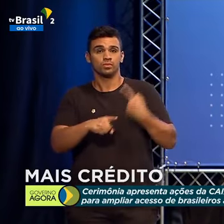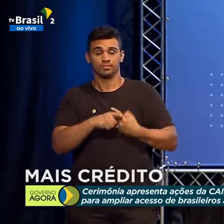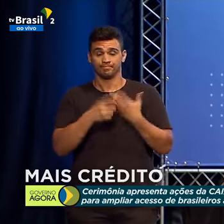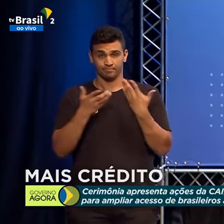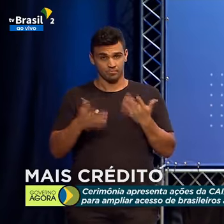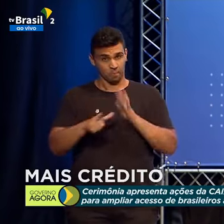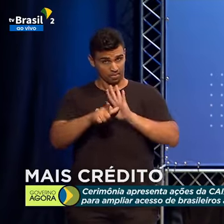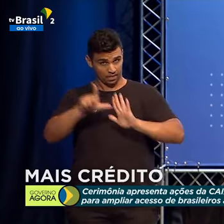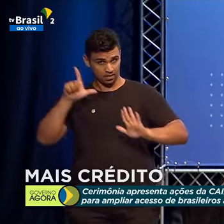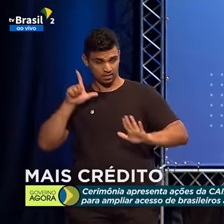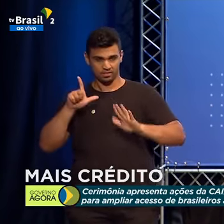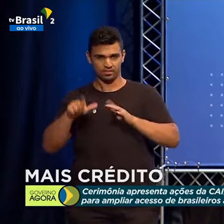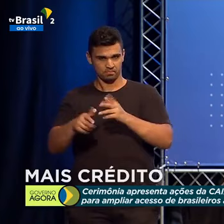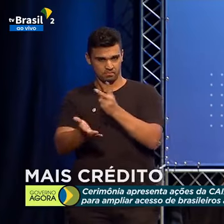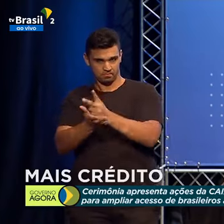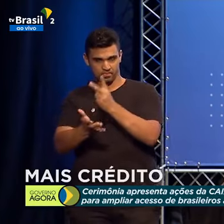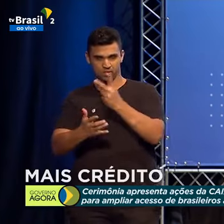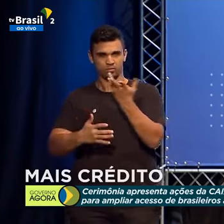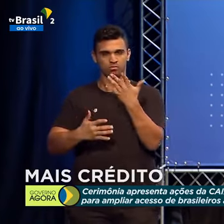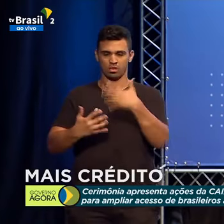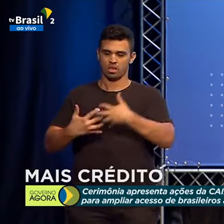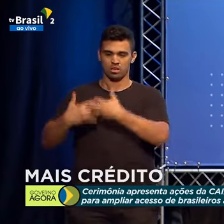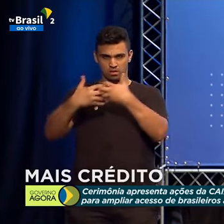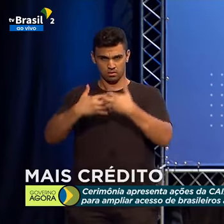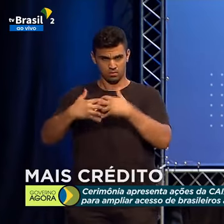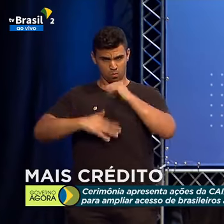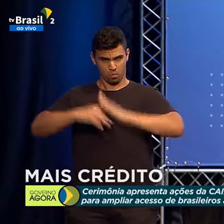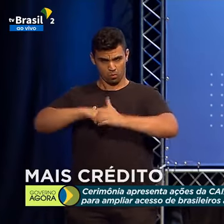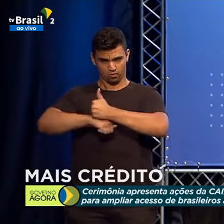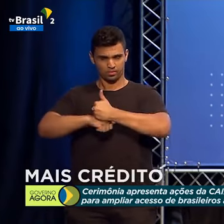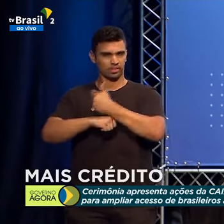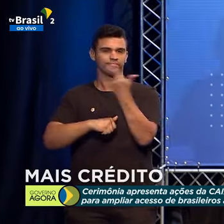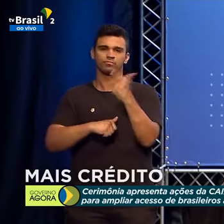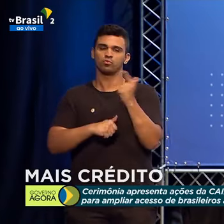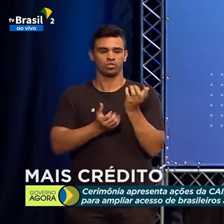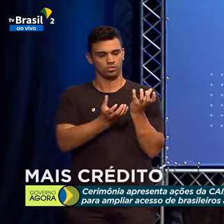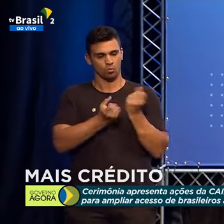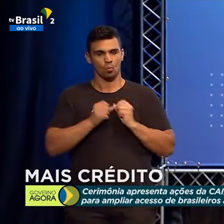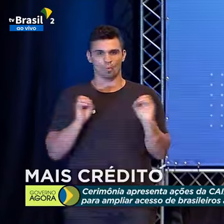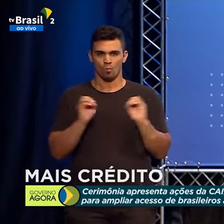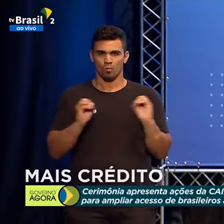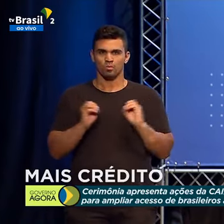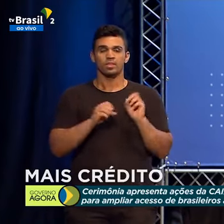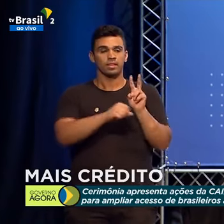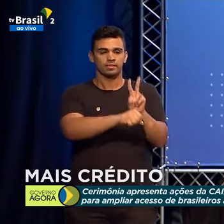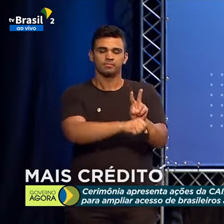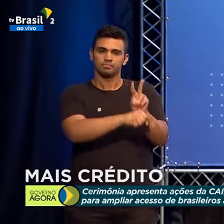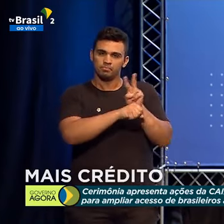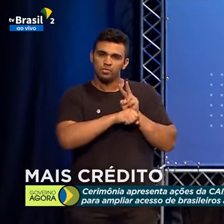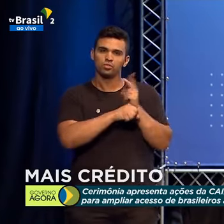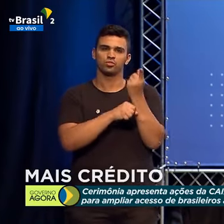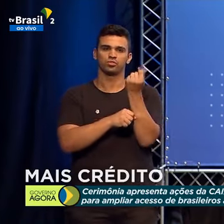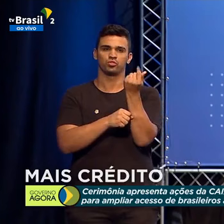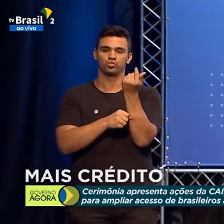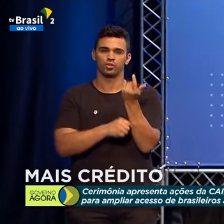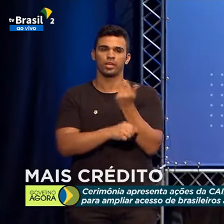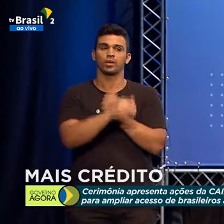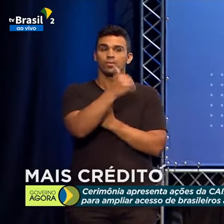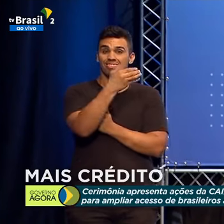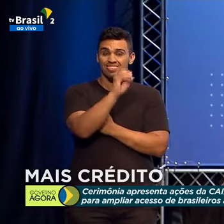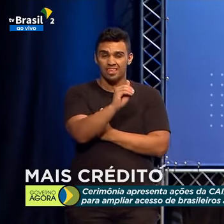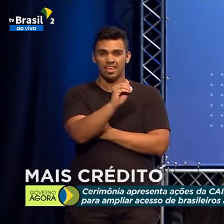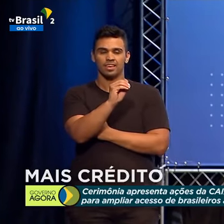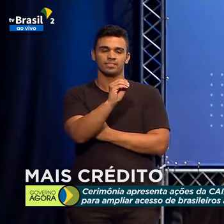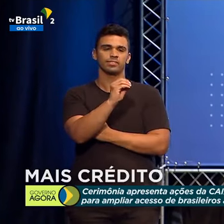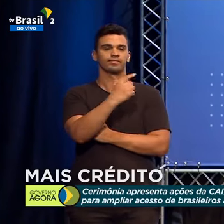caminhoneiros, como eles não tinham esse recebível, eles tomavam dinheiro a 10%, 15% ou 20%